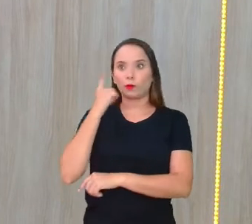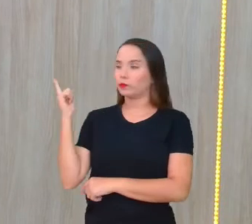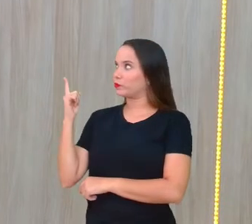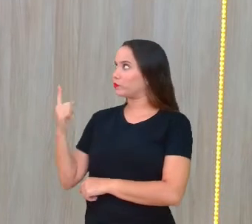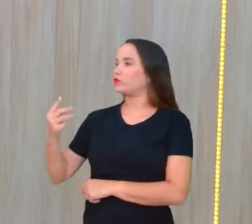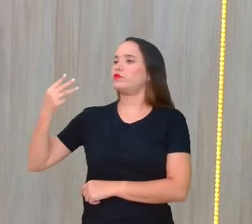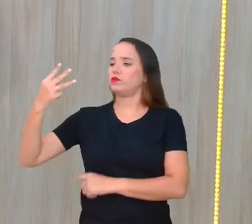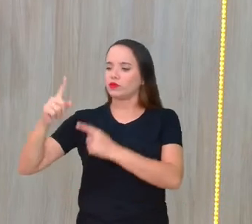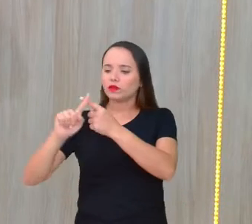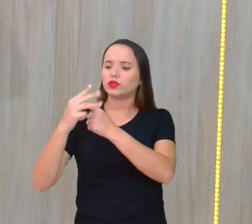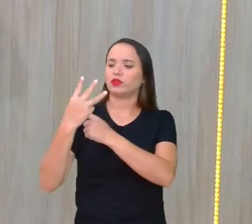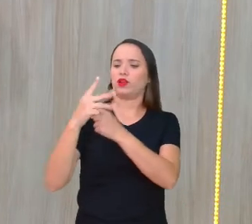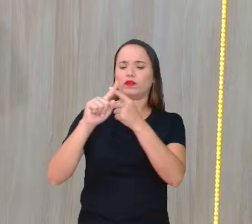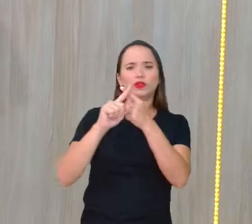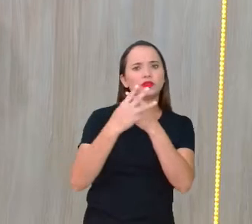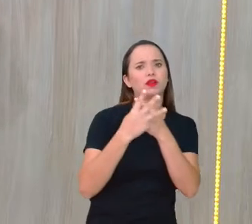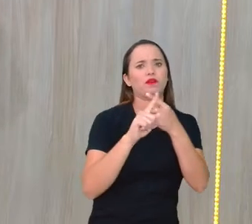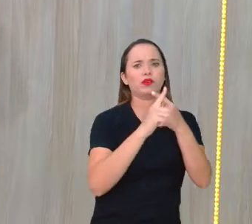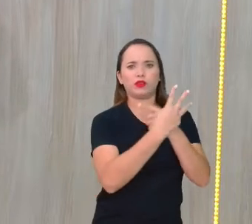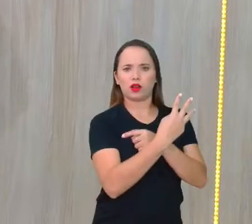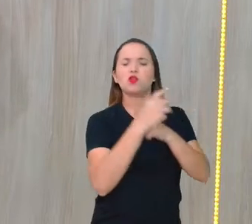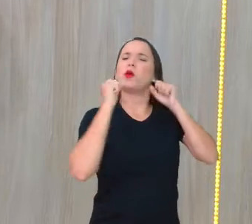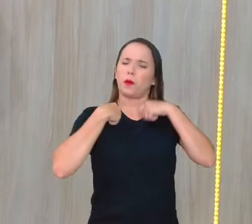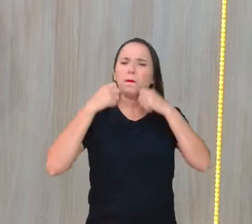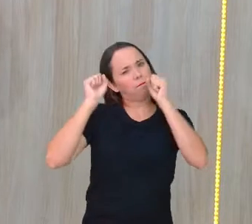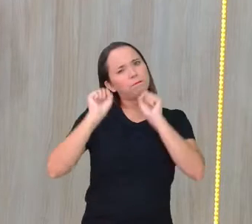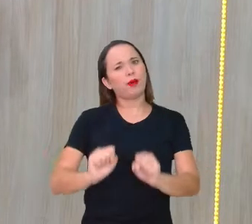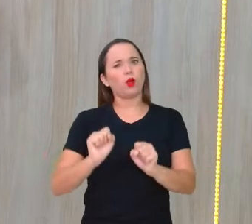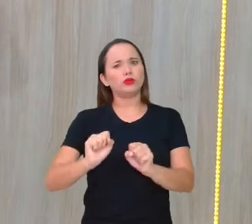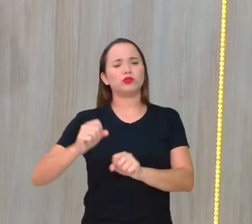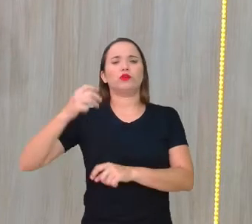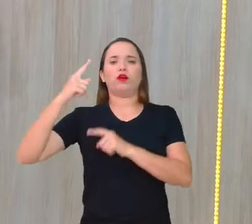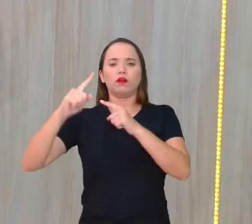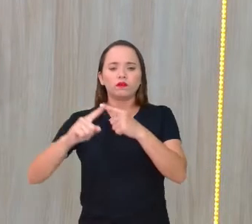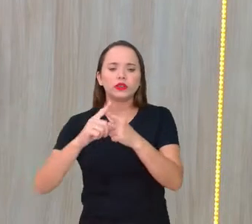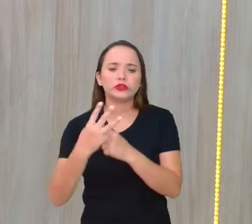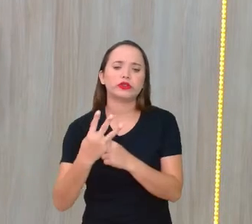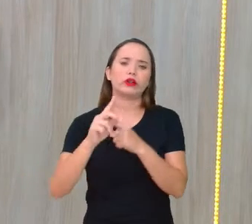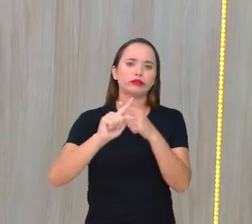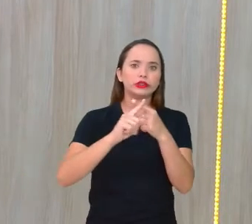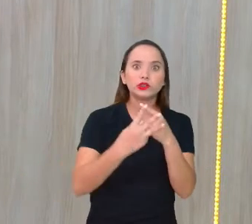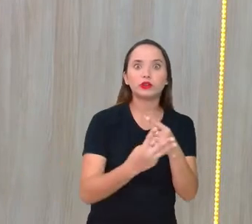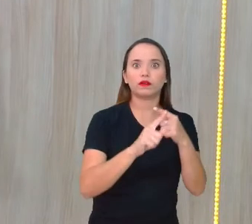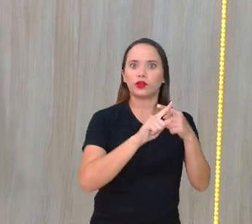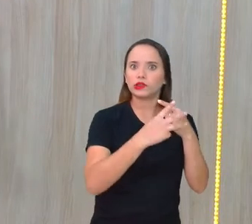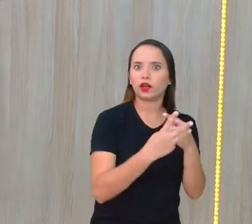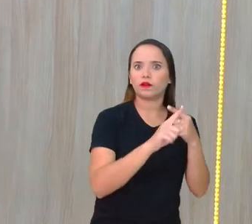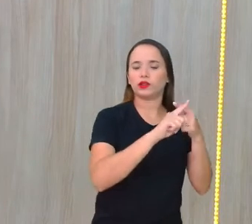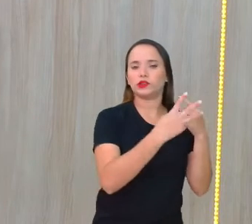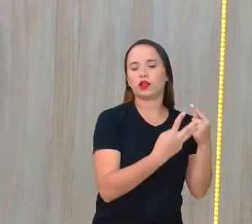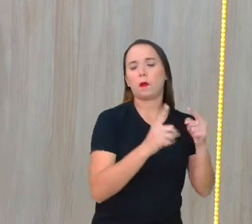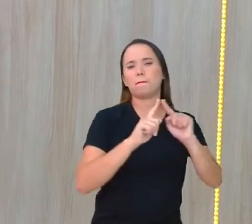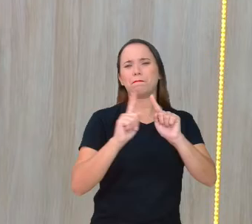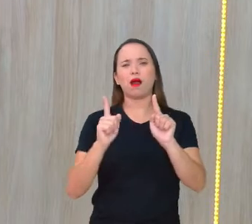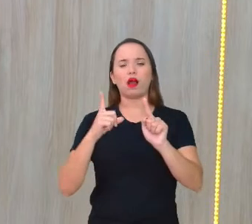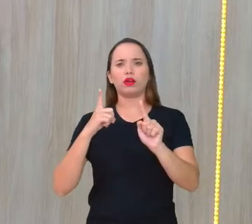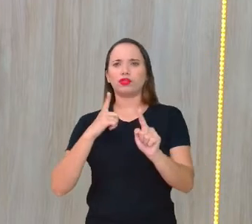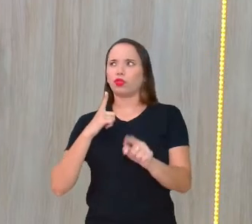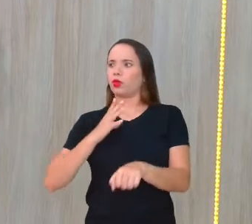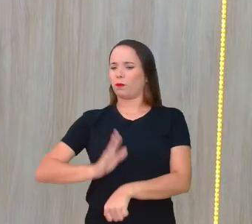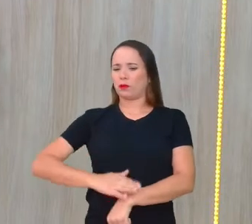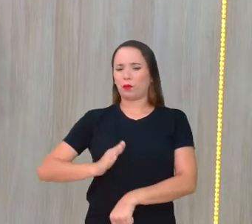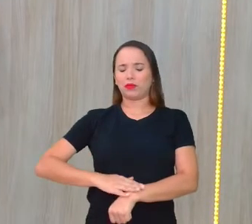vezes 3, eu posso ficar aqui horas e horas dizendo que é vezes 3, vezes 3, vezes 3, só que vai chegar um momento que